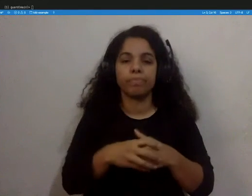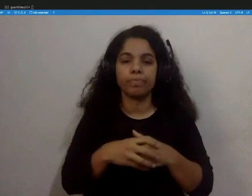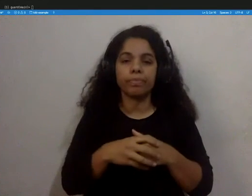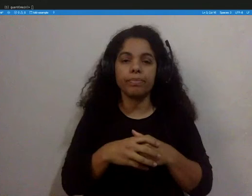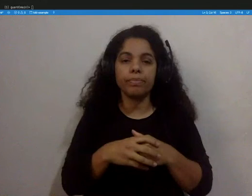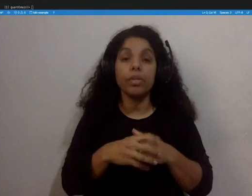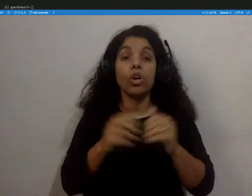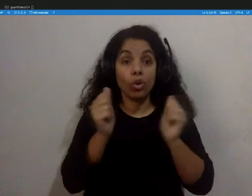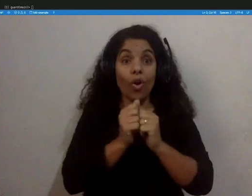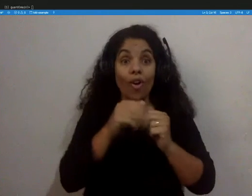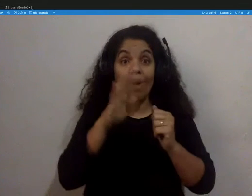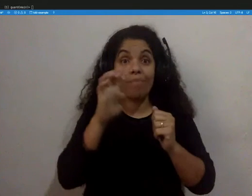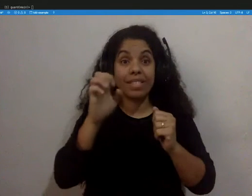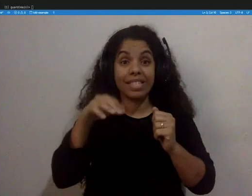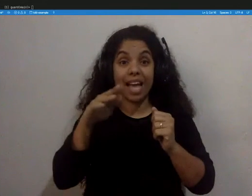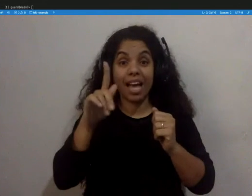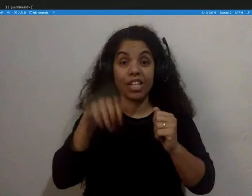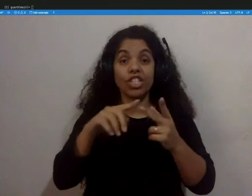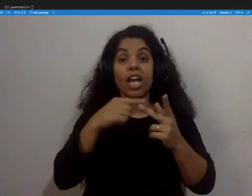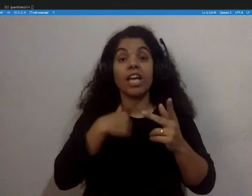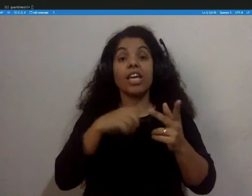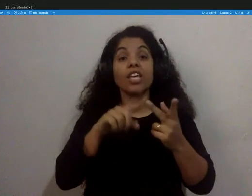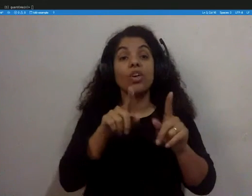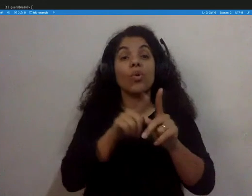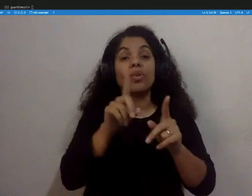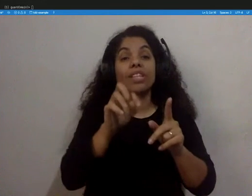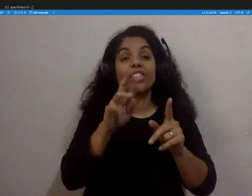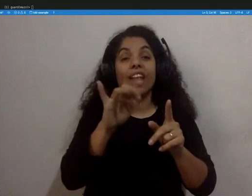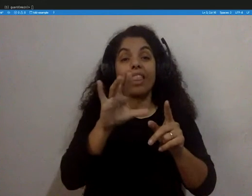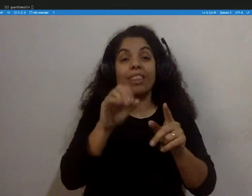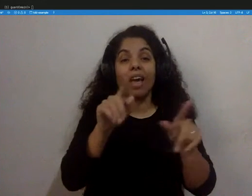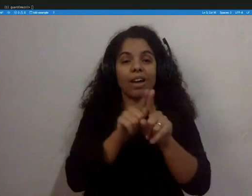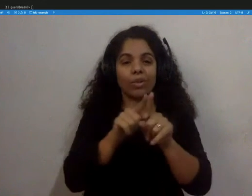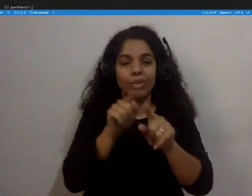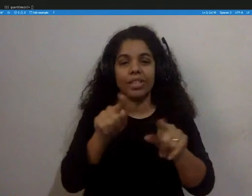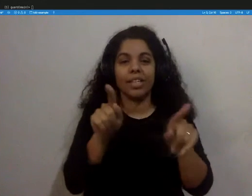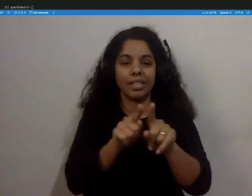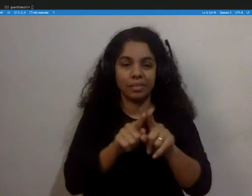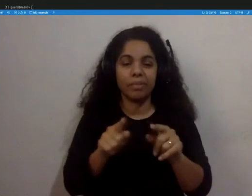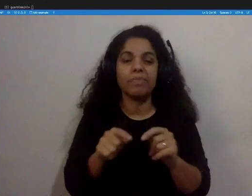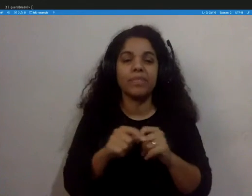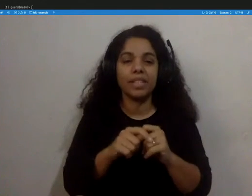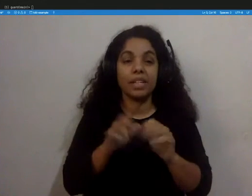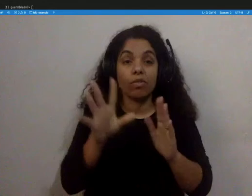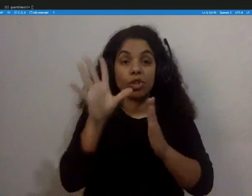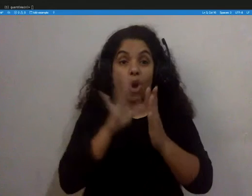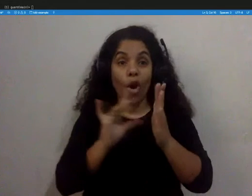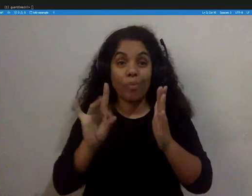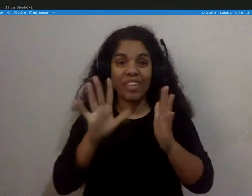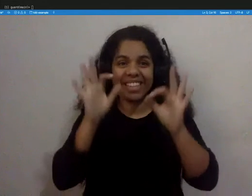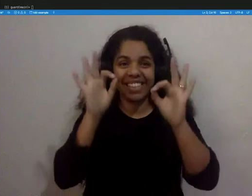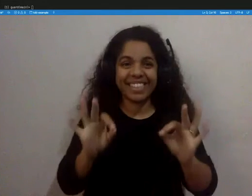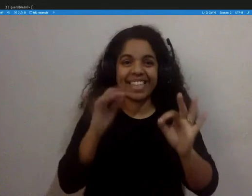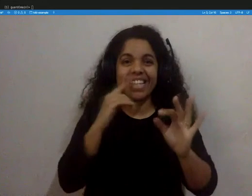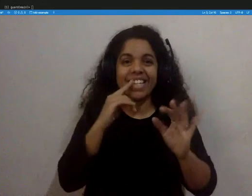com a mensagem e o destinatário que, né, deixa eu só copiar aqui para eu ter certeza que eu